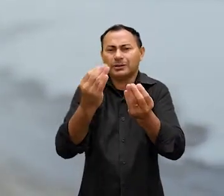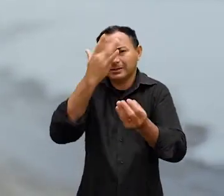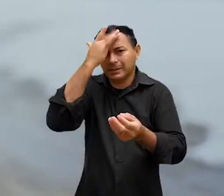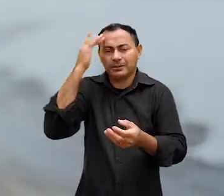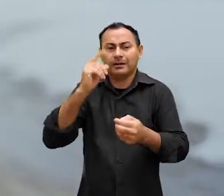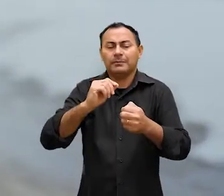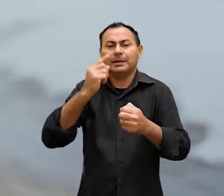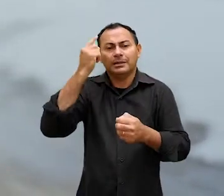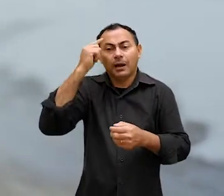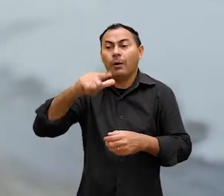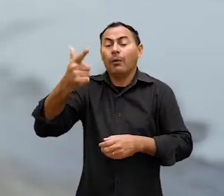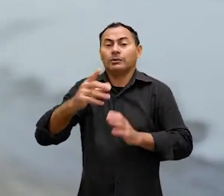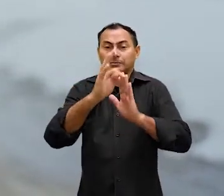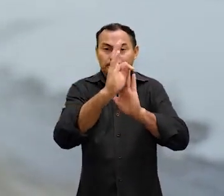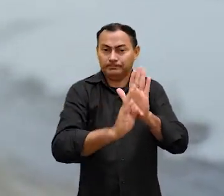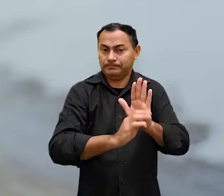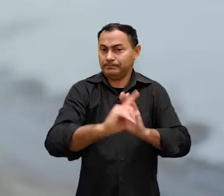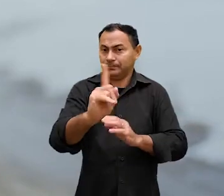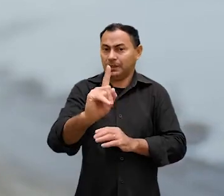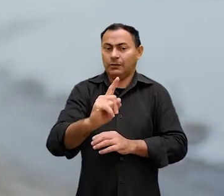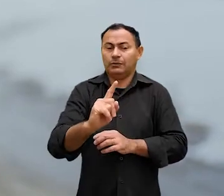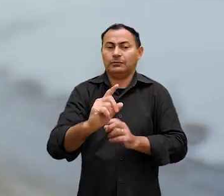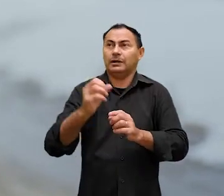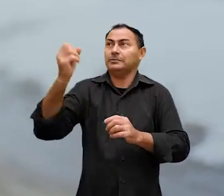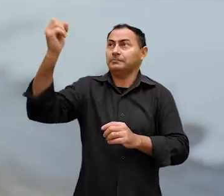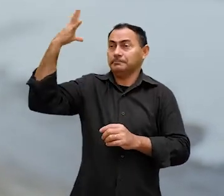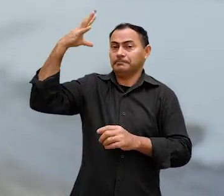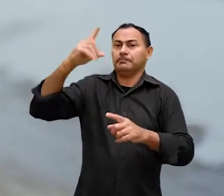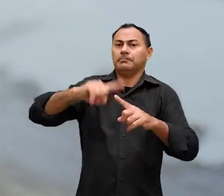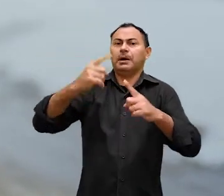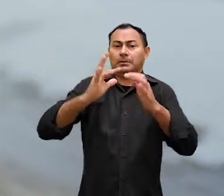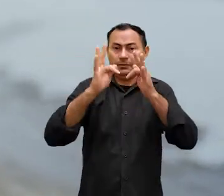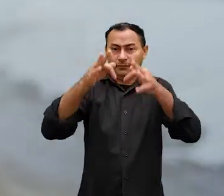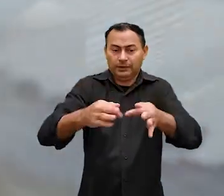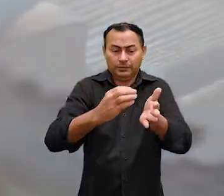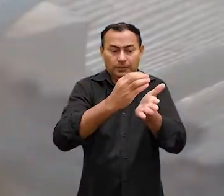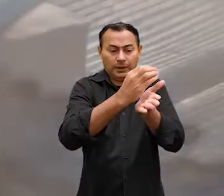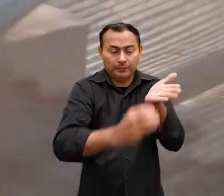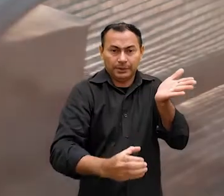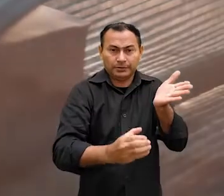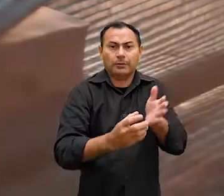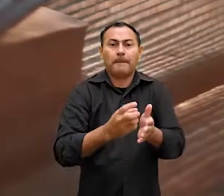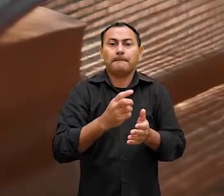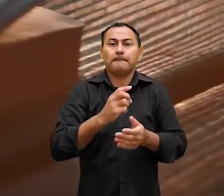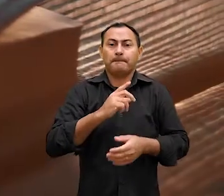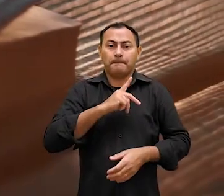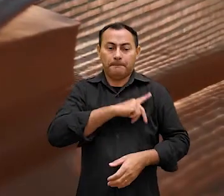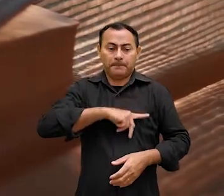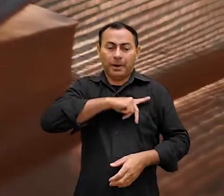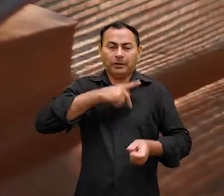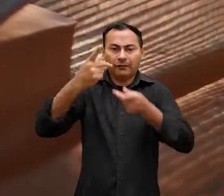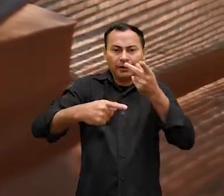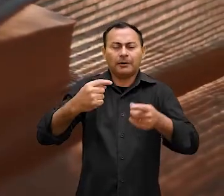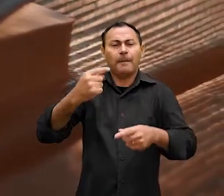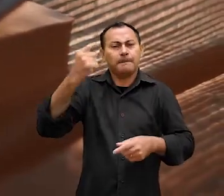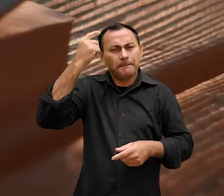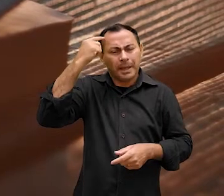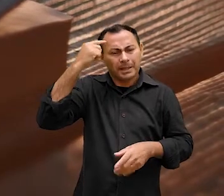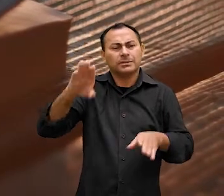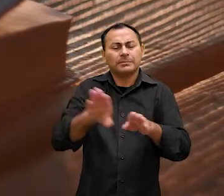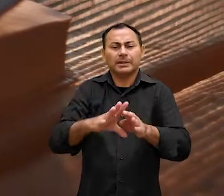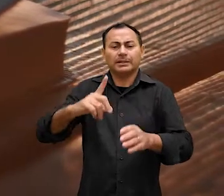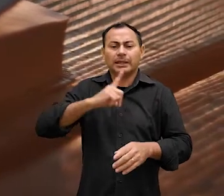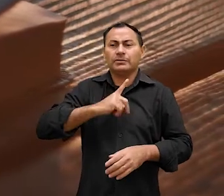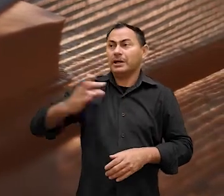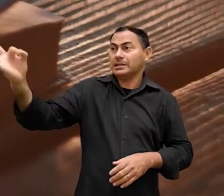pensarem que outros trechos não são inspirados. Mas no final do capítulo, Paulo diz, penso que também tenha o Espírito